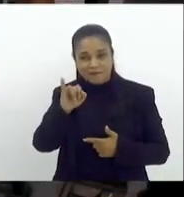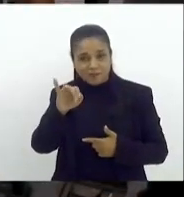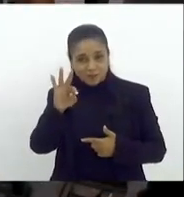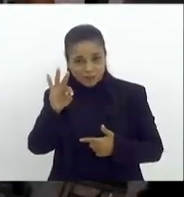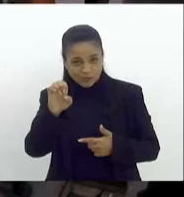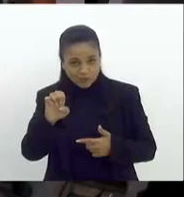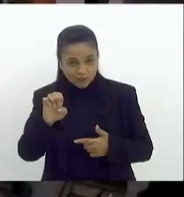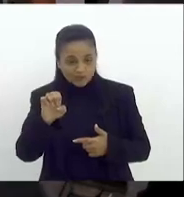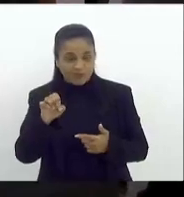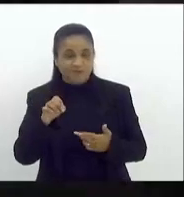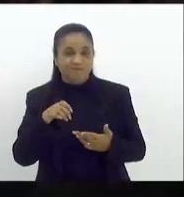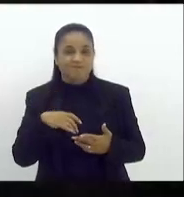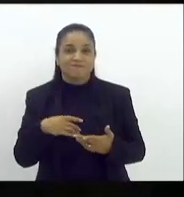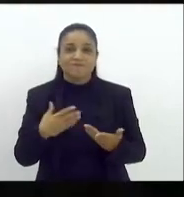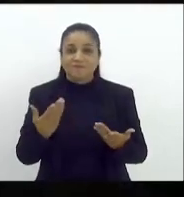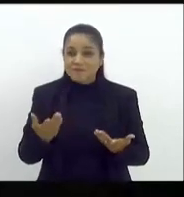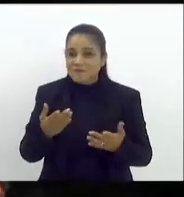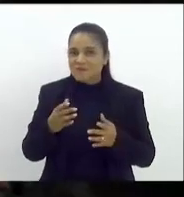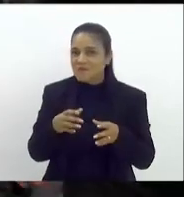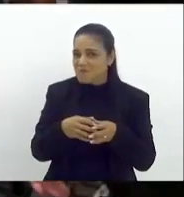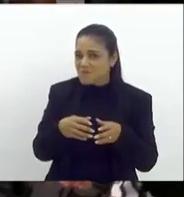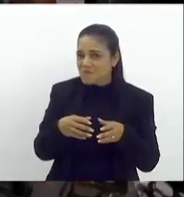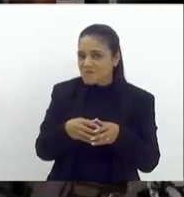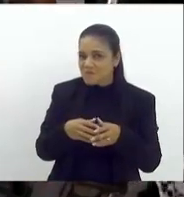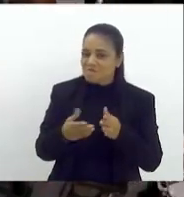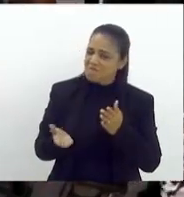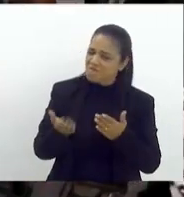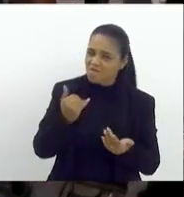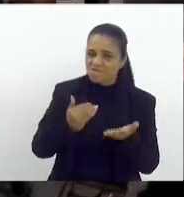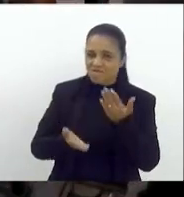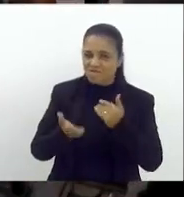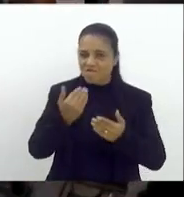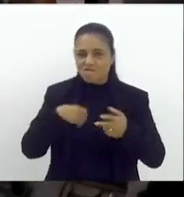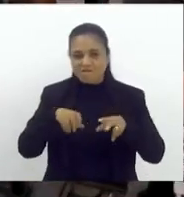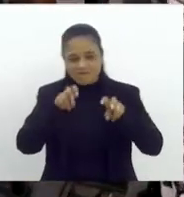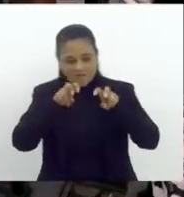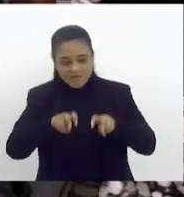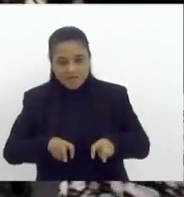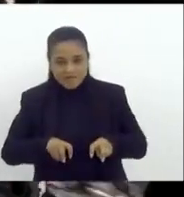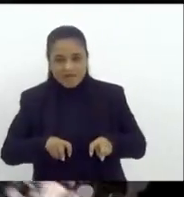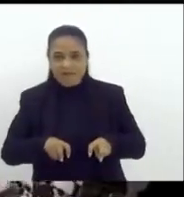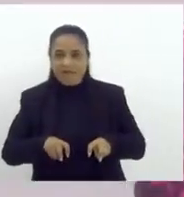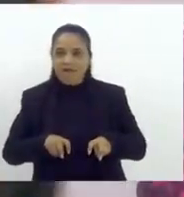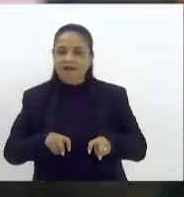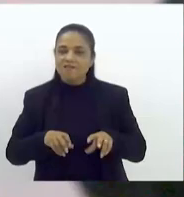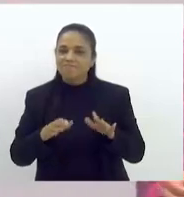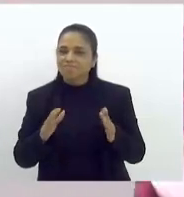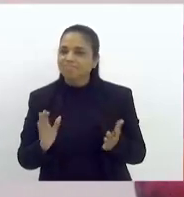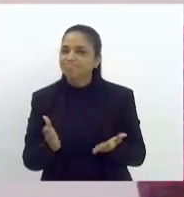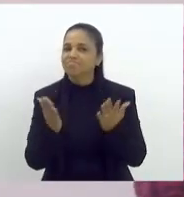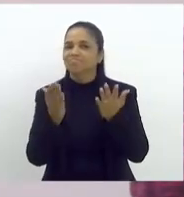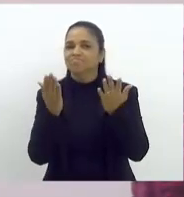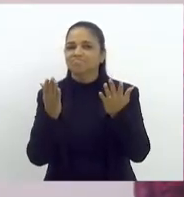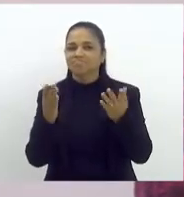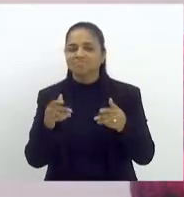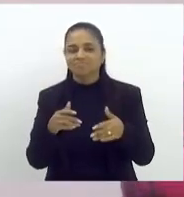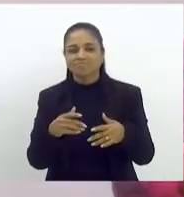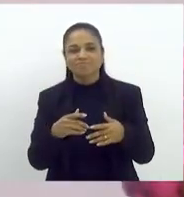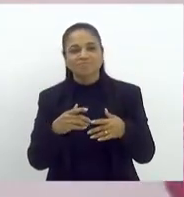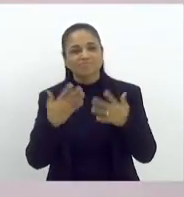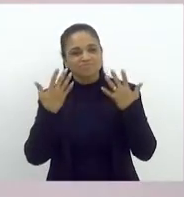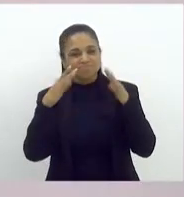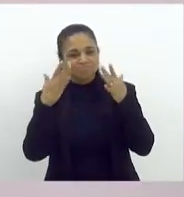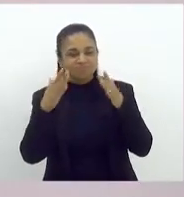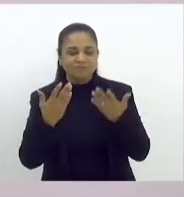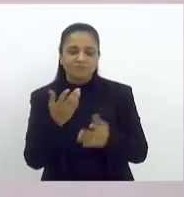galera vamos sair aí vamos sentar vamos prestigiar os colegas que está aqui